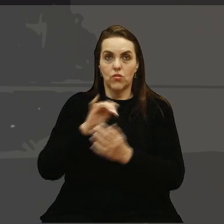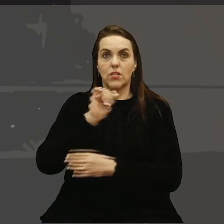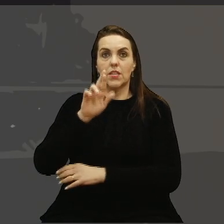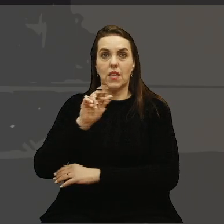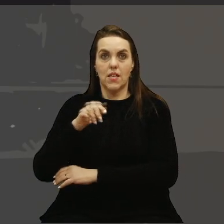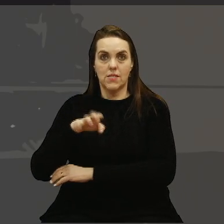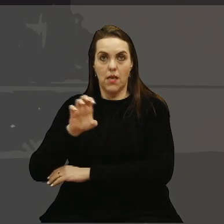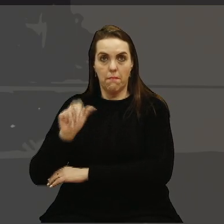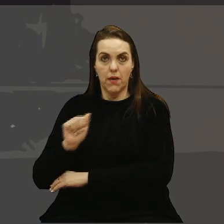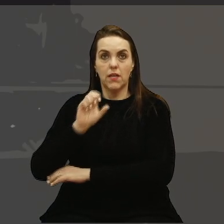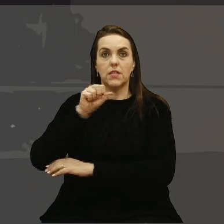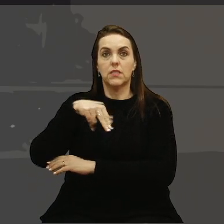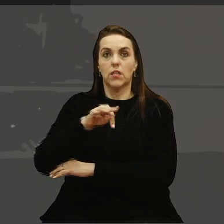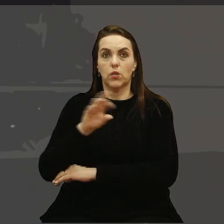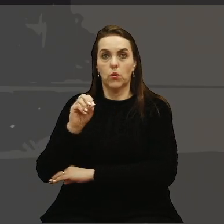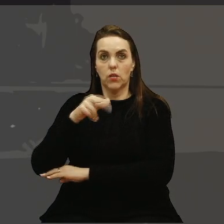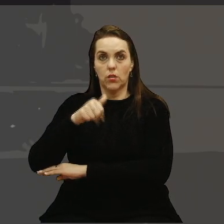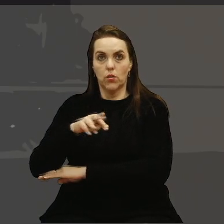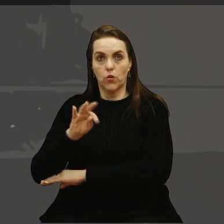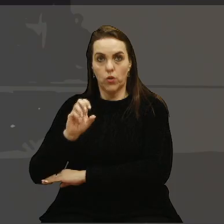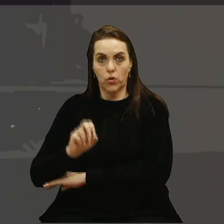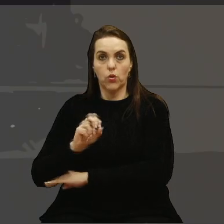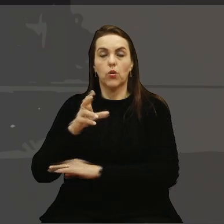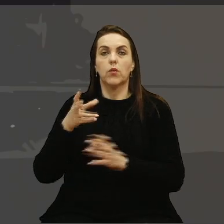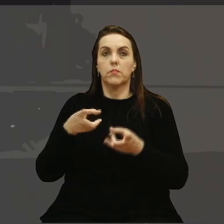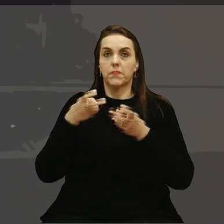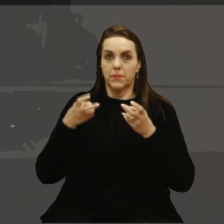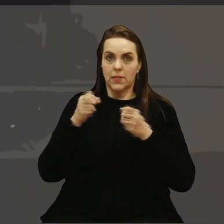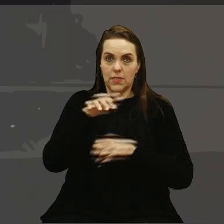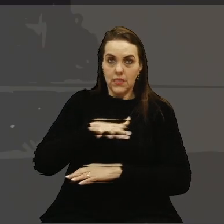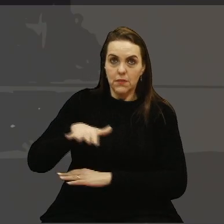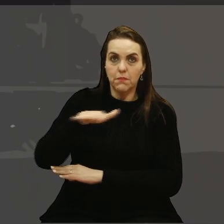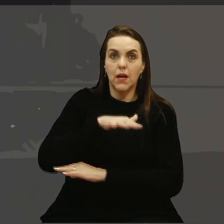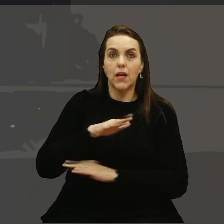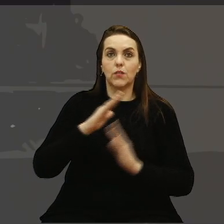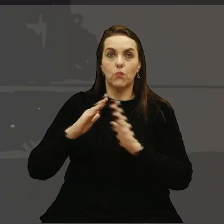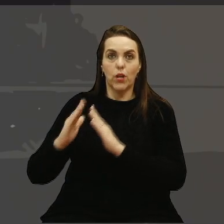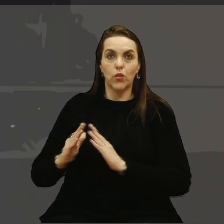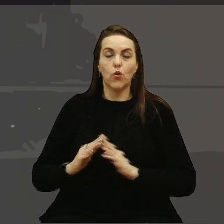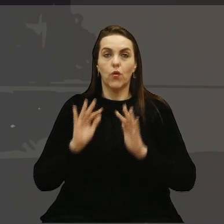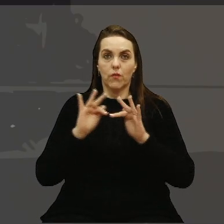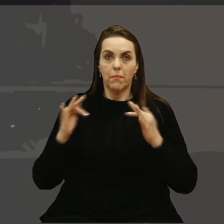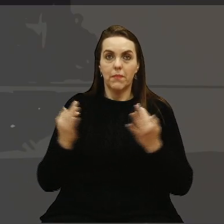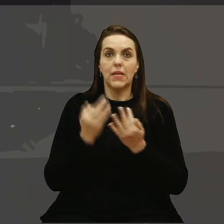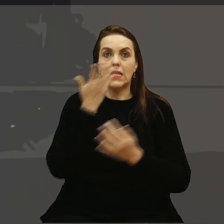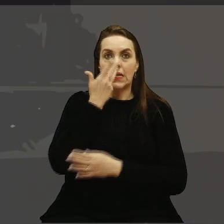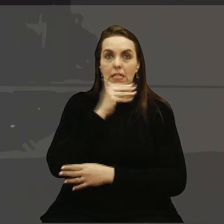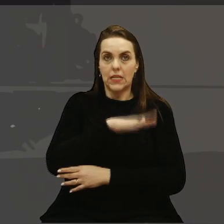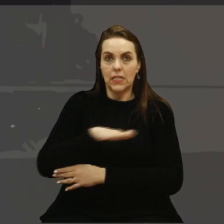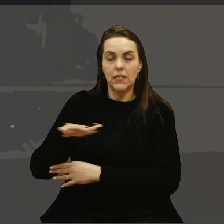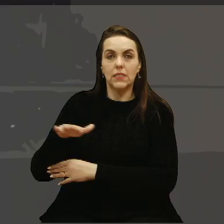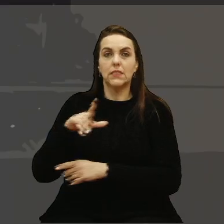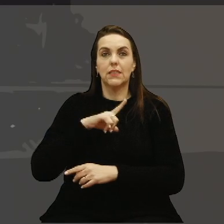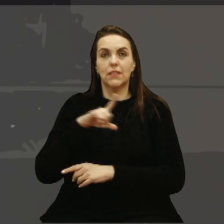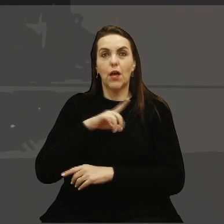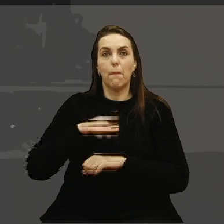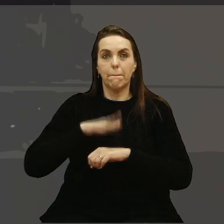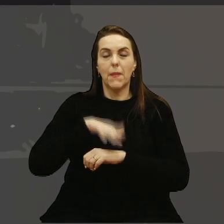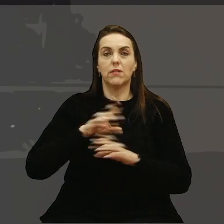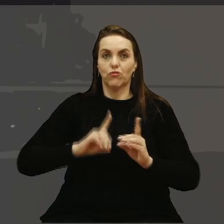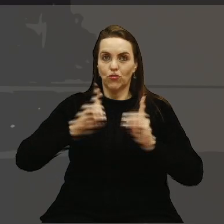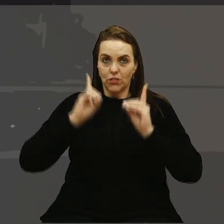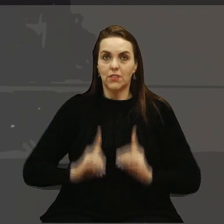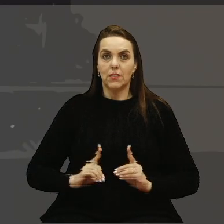onde que lotou o espaço, moradores, famílias, crianças, onde que estão tendo mais